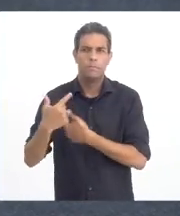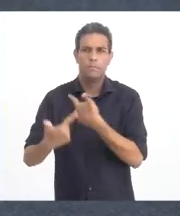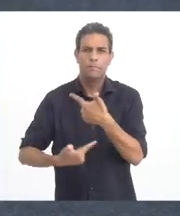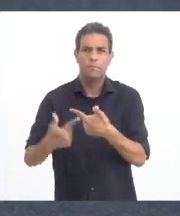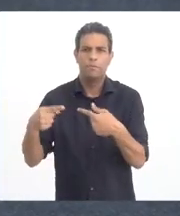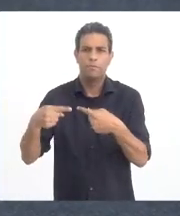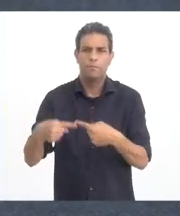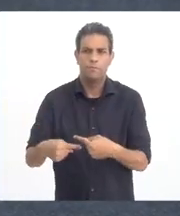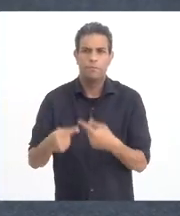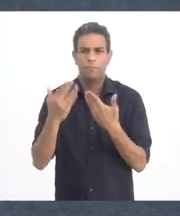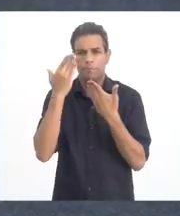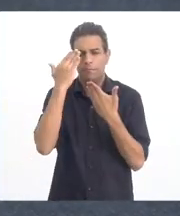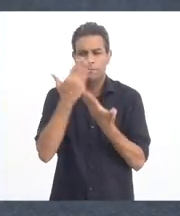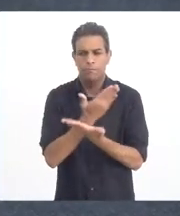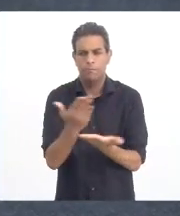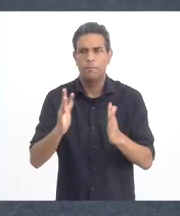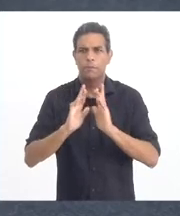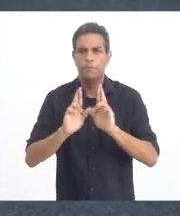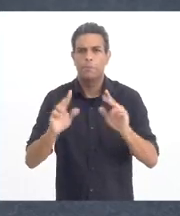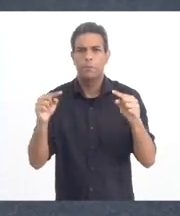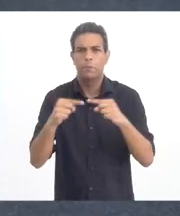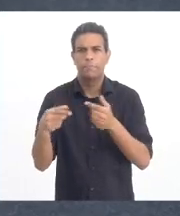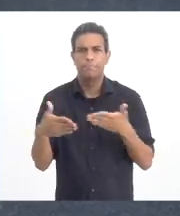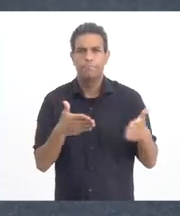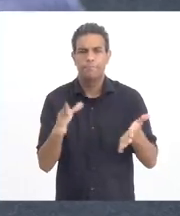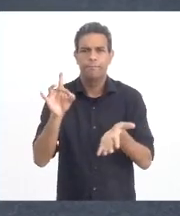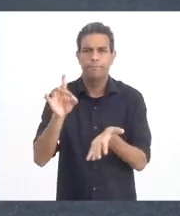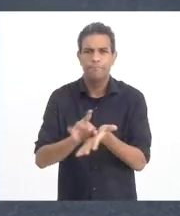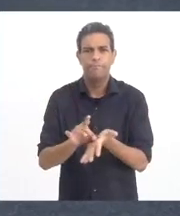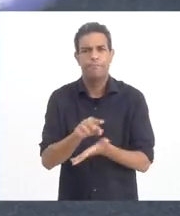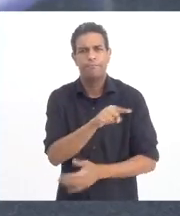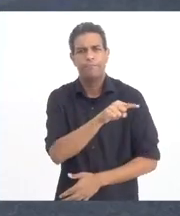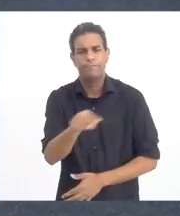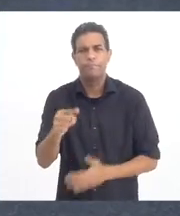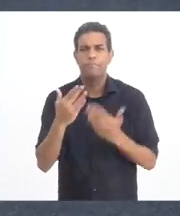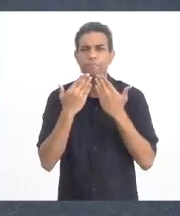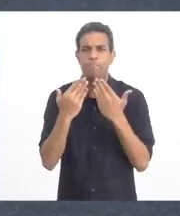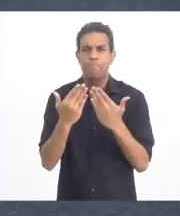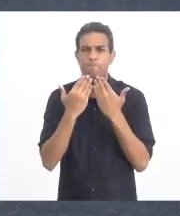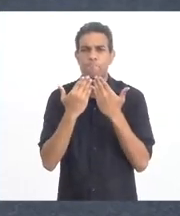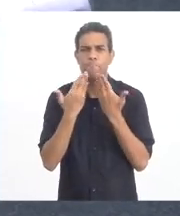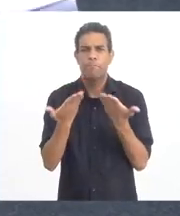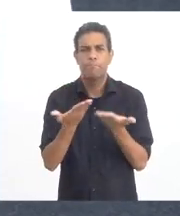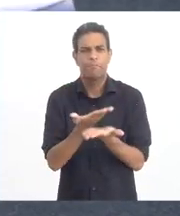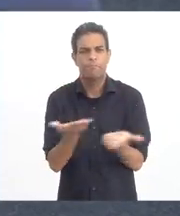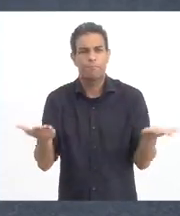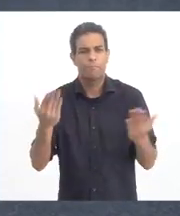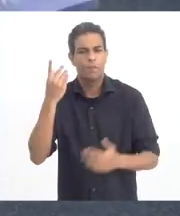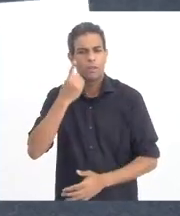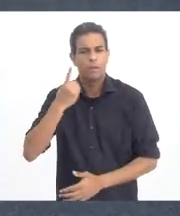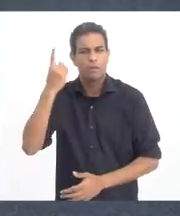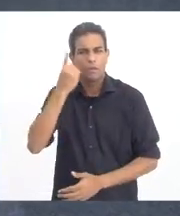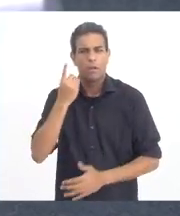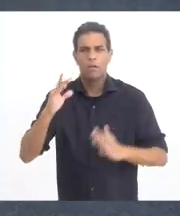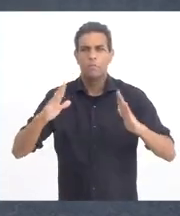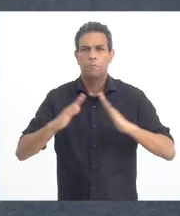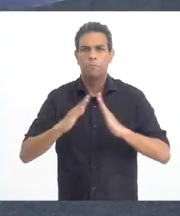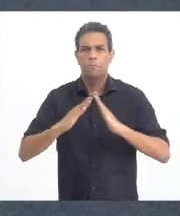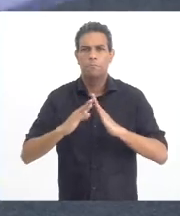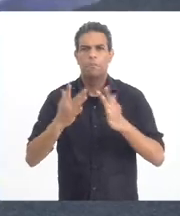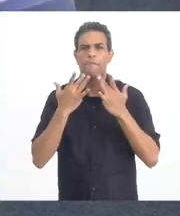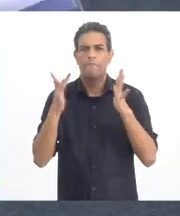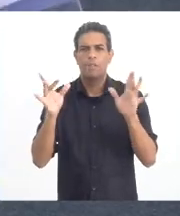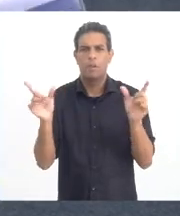2 anos e 3 minutos. Mas obrigado, espero que o senhor esteja no caminho certo. E eu peço aos deputados dessa casa que